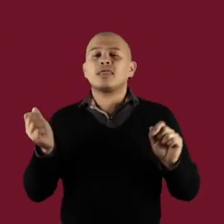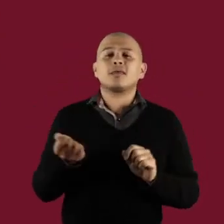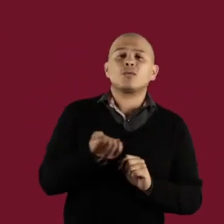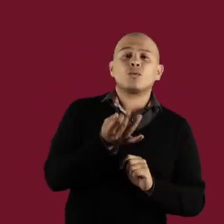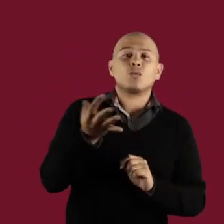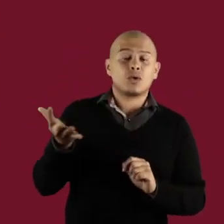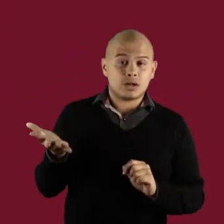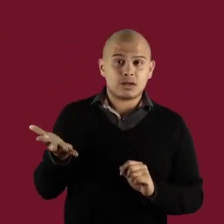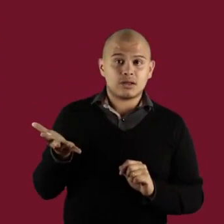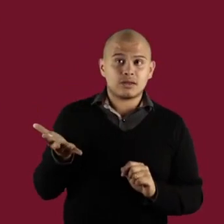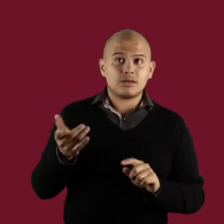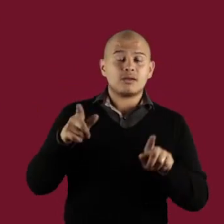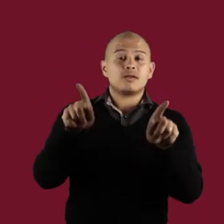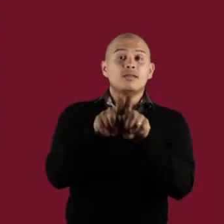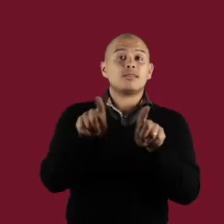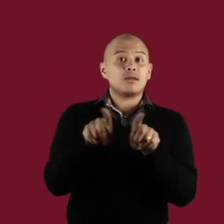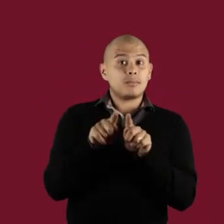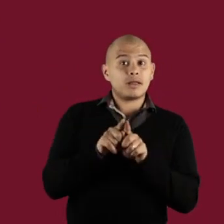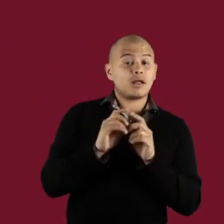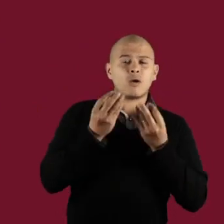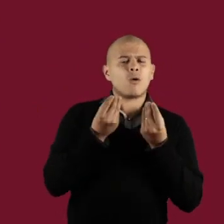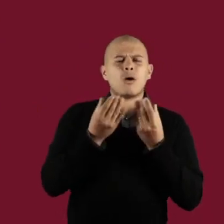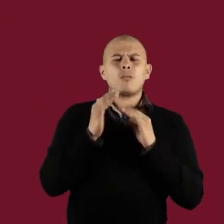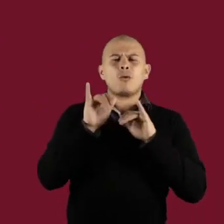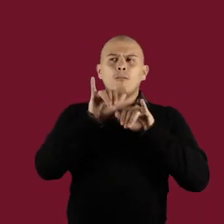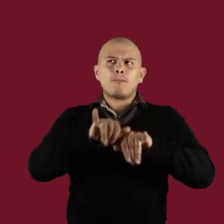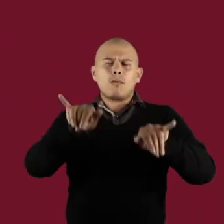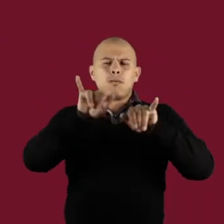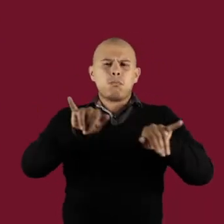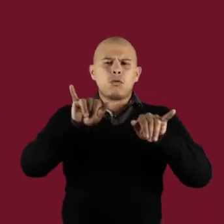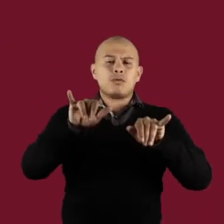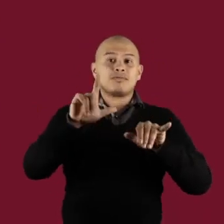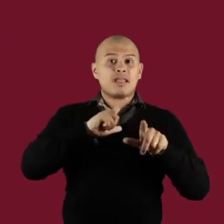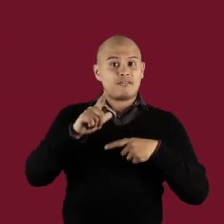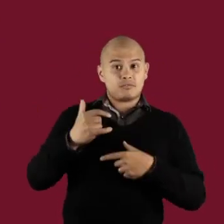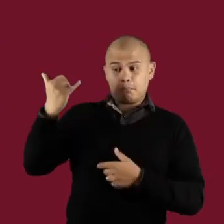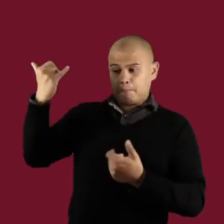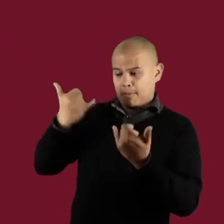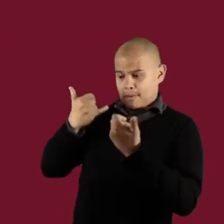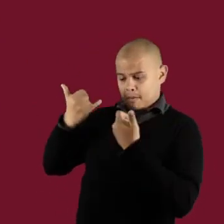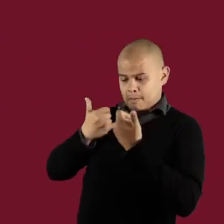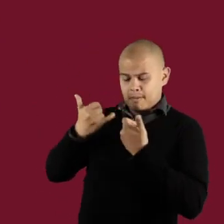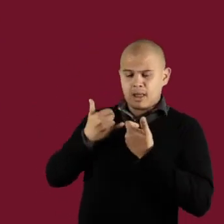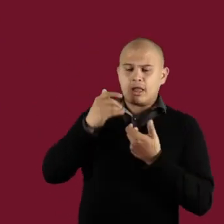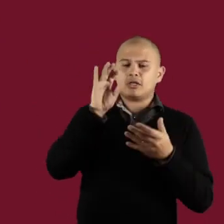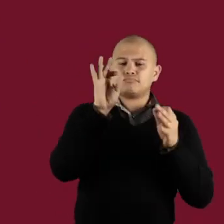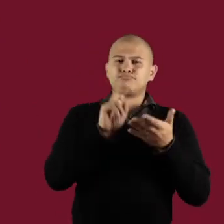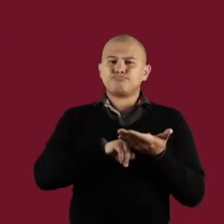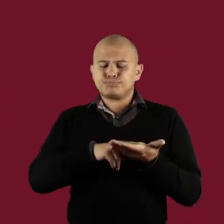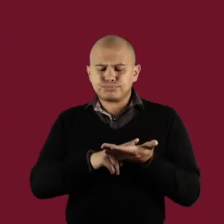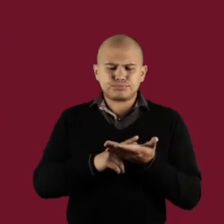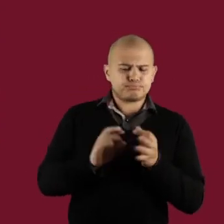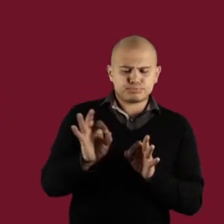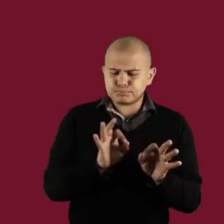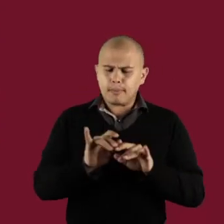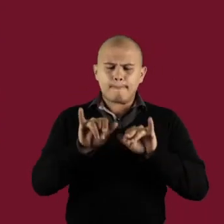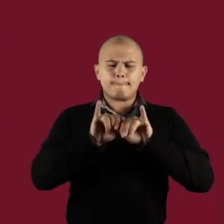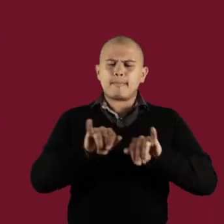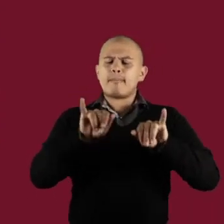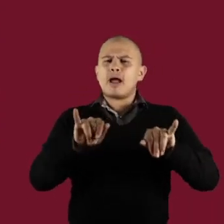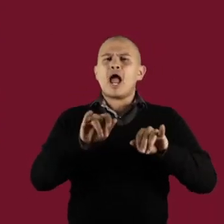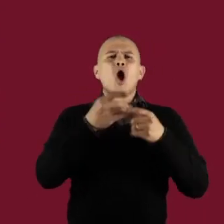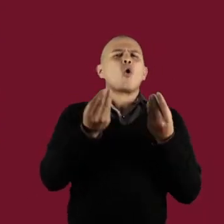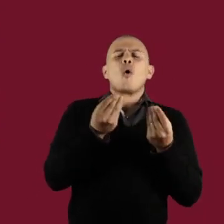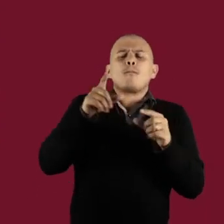e como as notícias chegam, né? Como é que vocês criam as pautas, como é que vocês selecionam as notícias, qual que